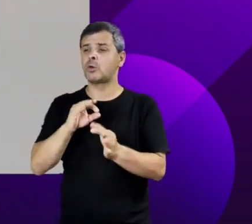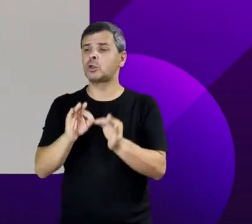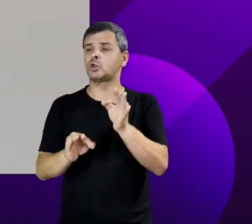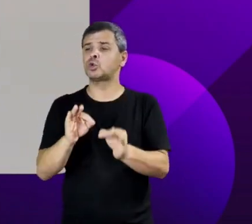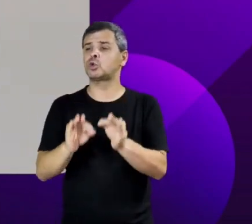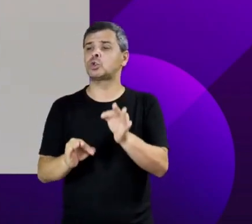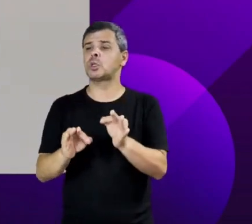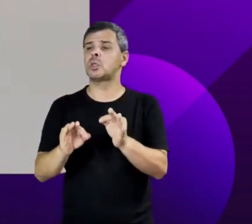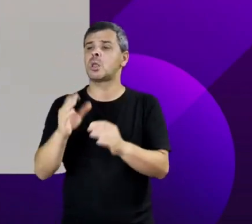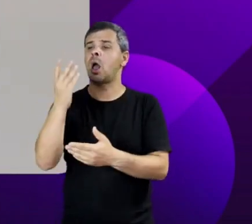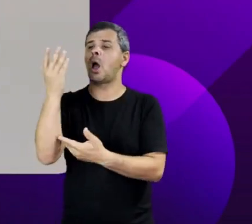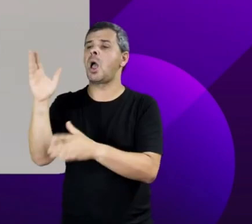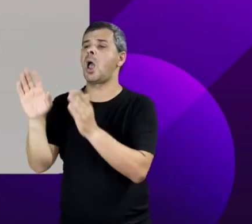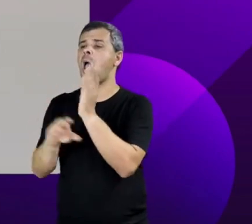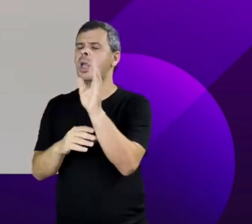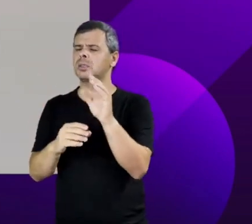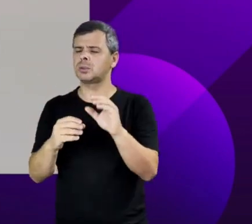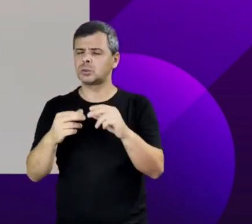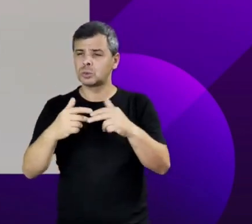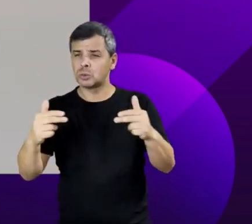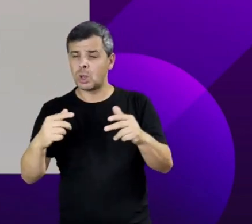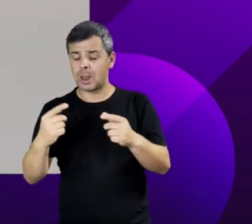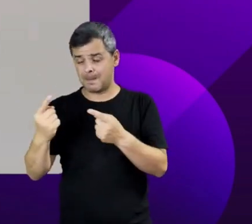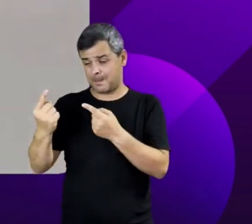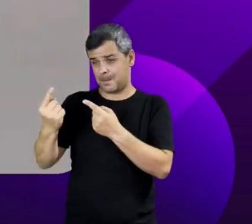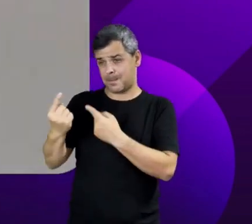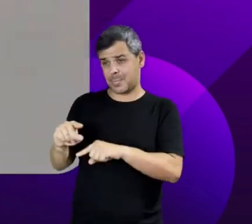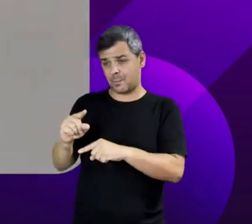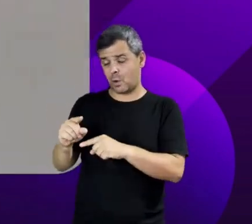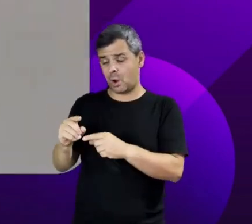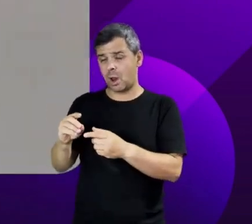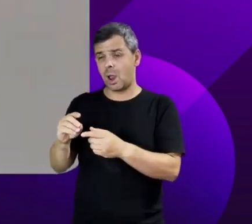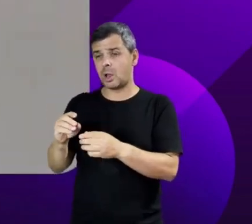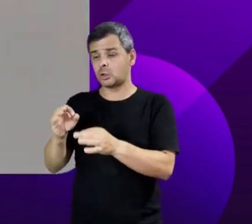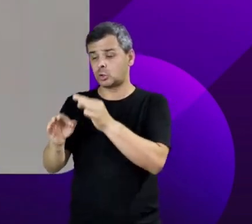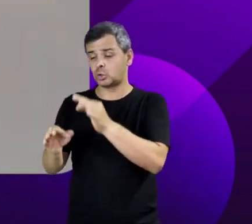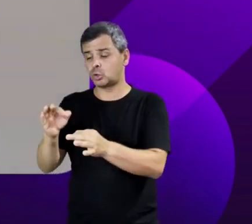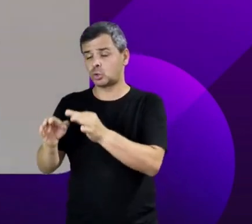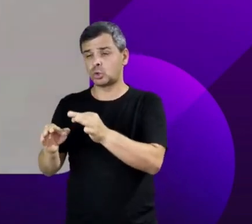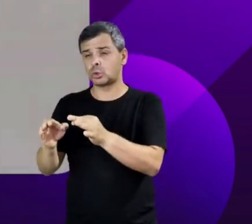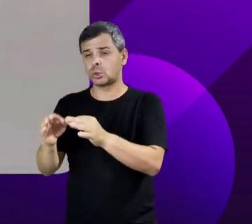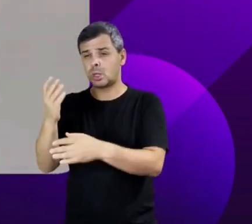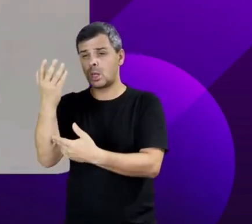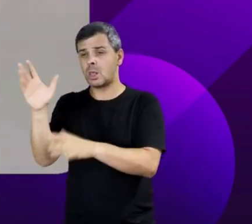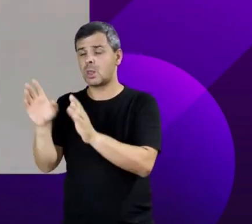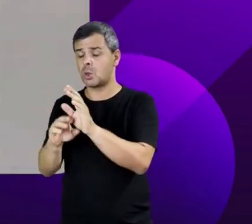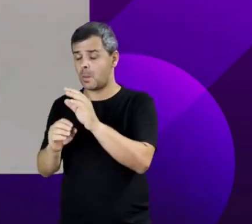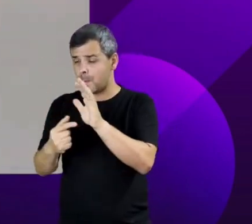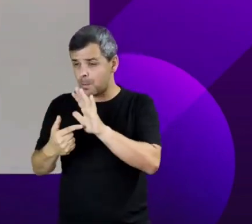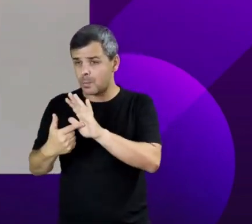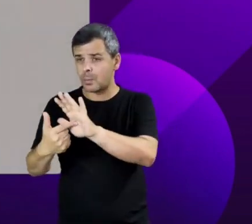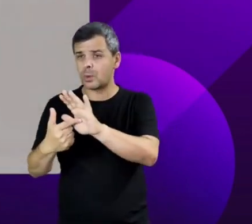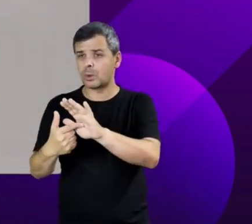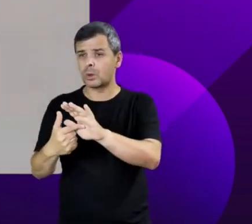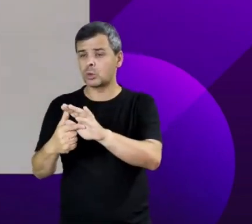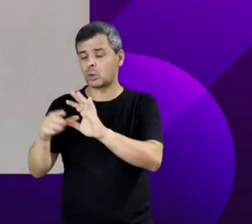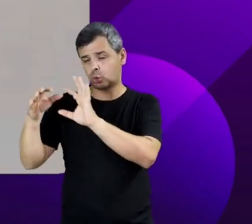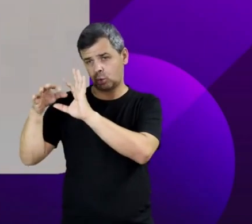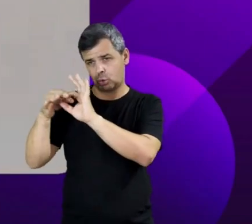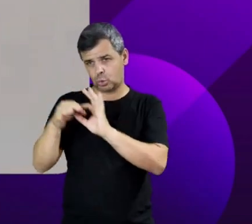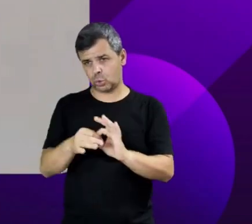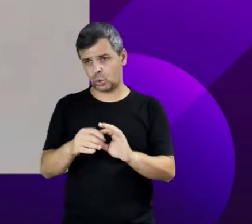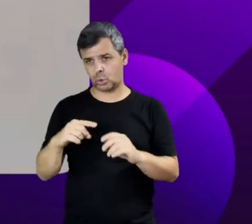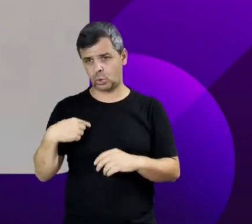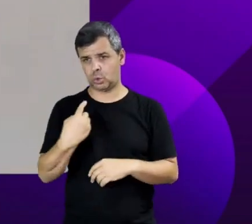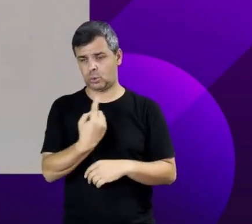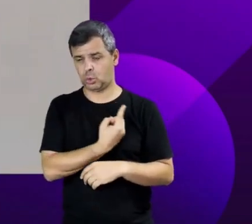ambiental. Essa configuração provoca essa injustiça ambiental que se materializa no nosso contexto, naquilo